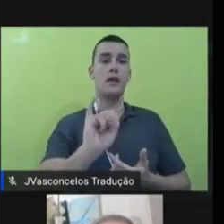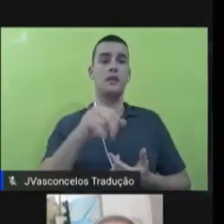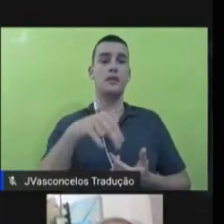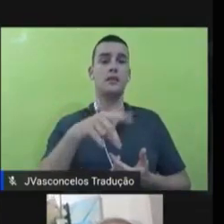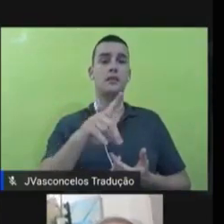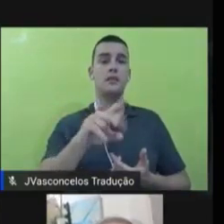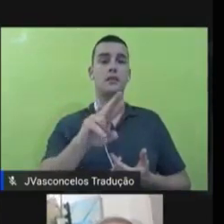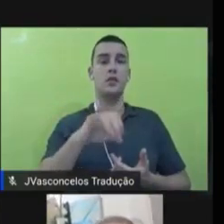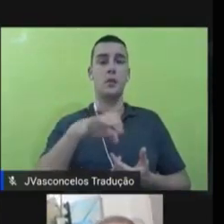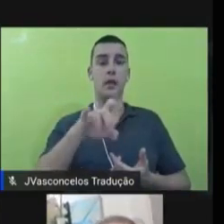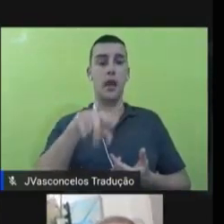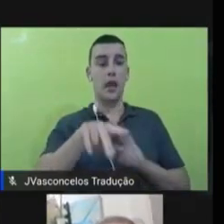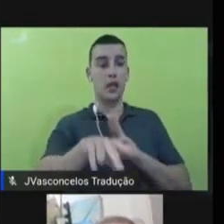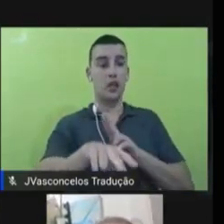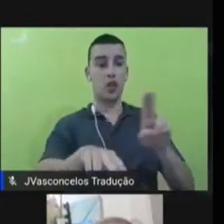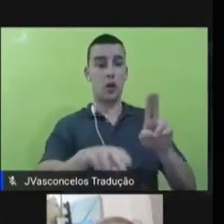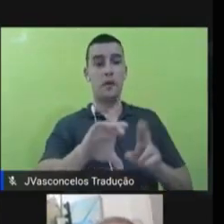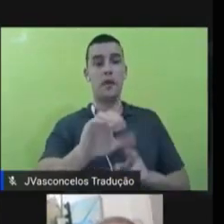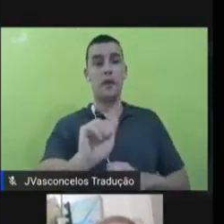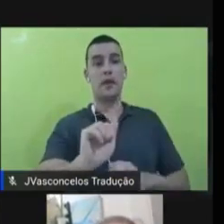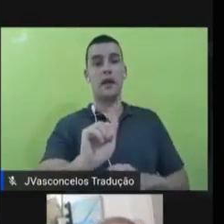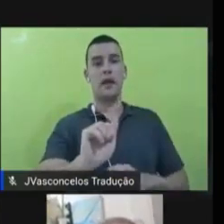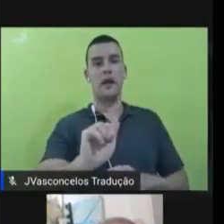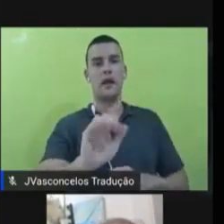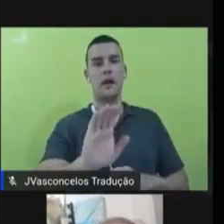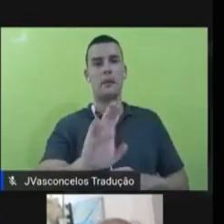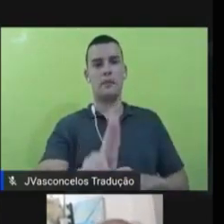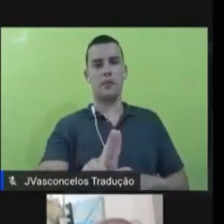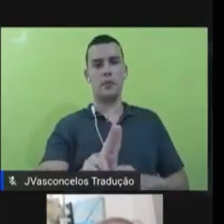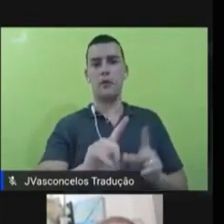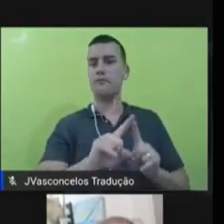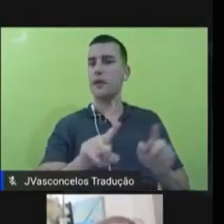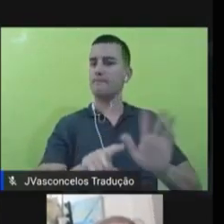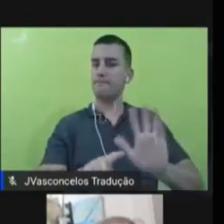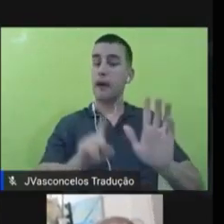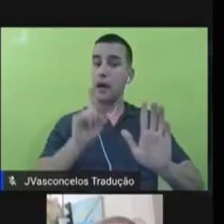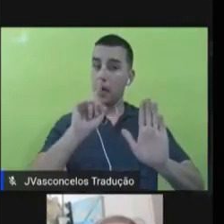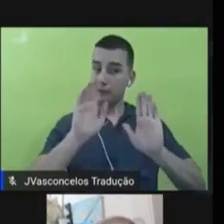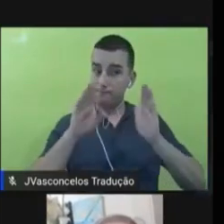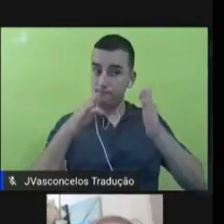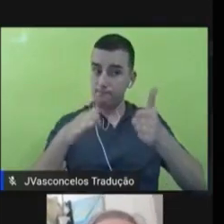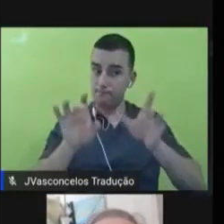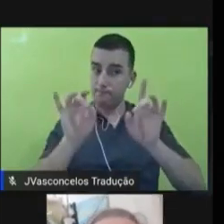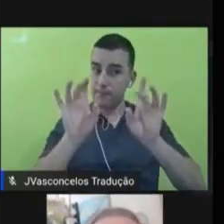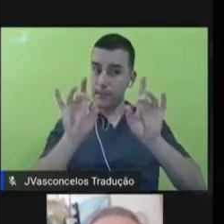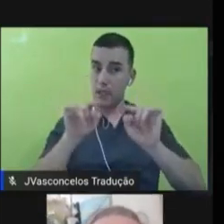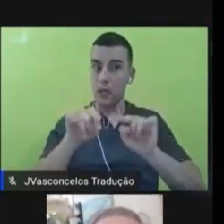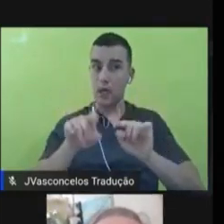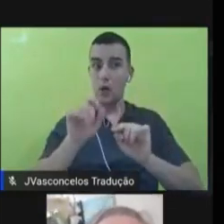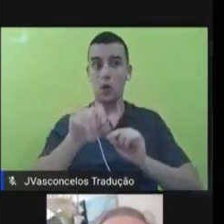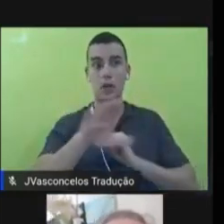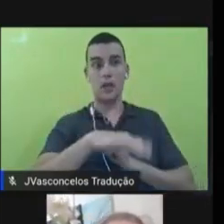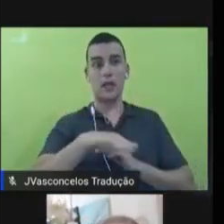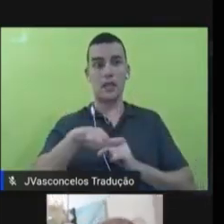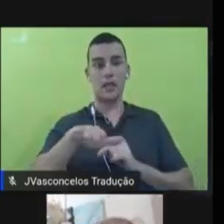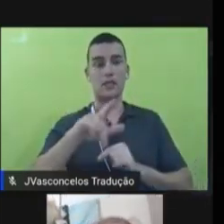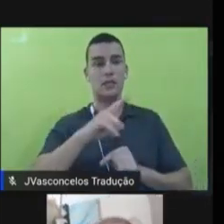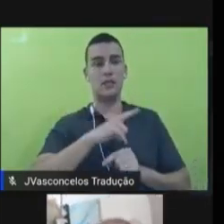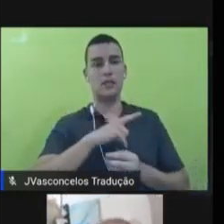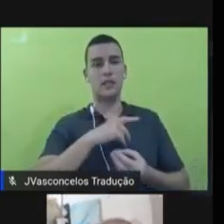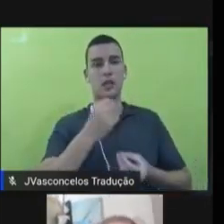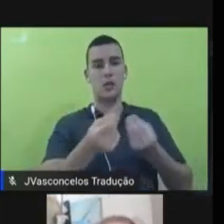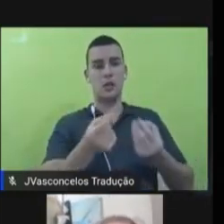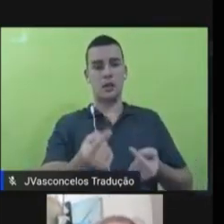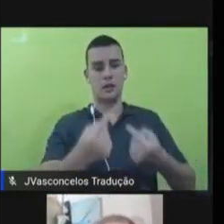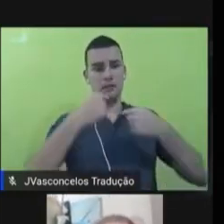Kabuki, mas não, é uma síndrome específica, onde a criança desenvolve uma reação